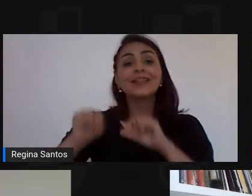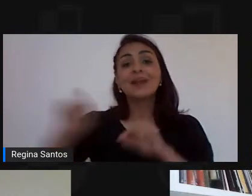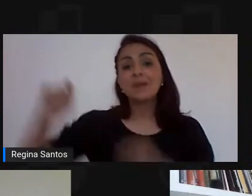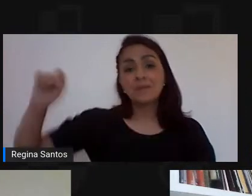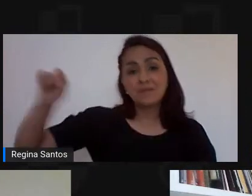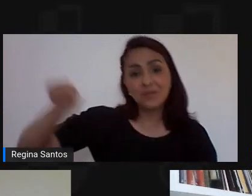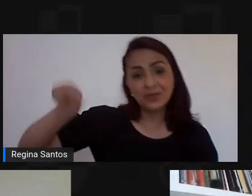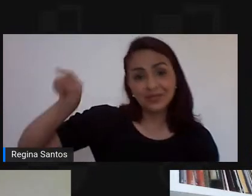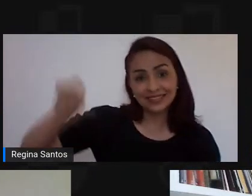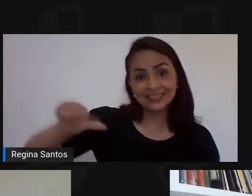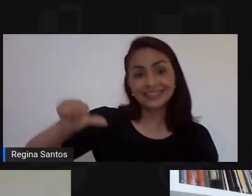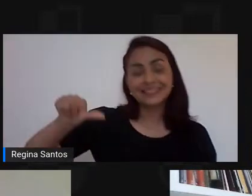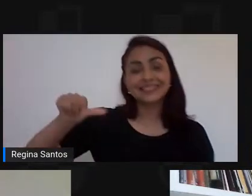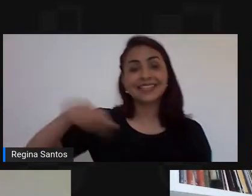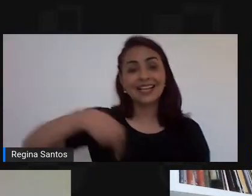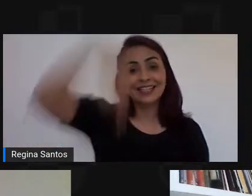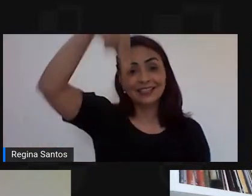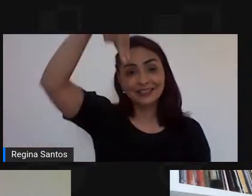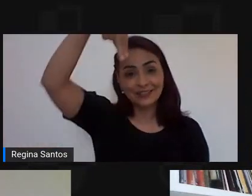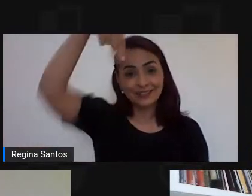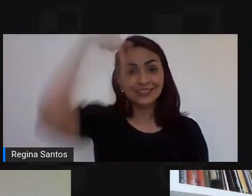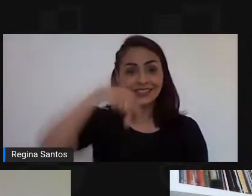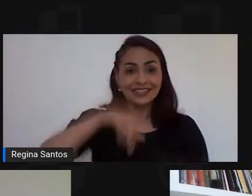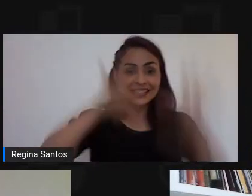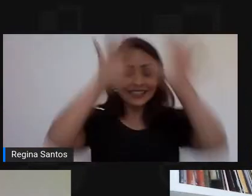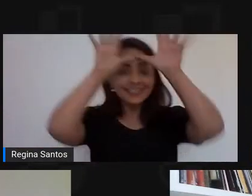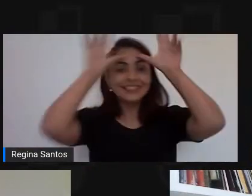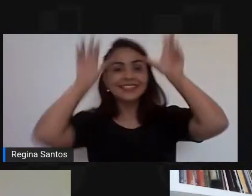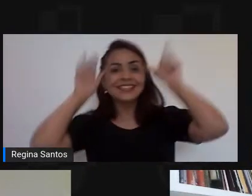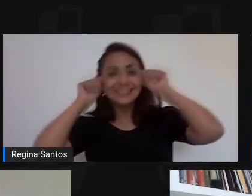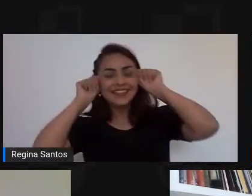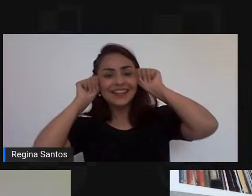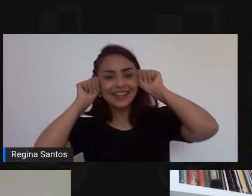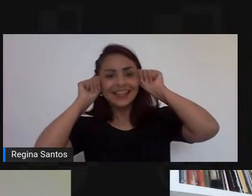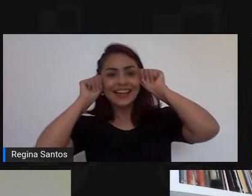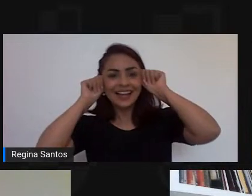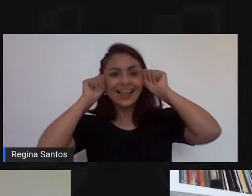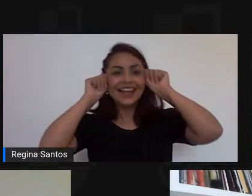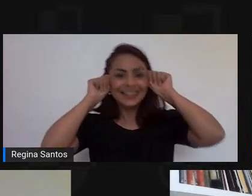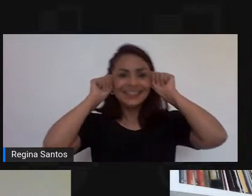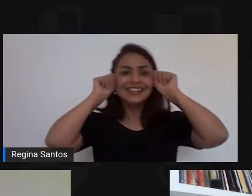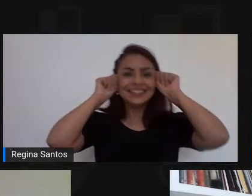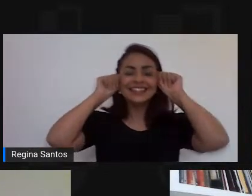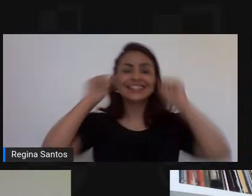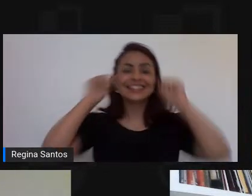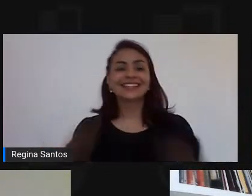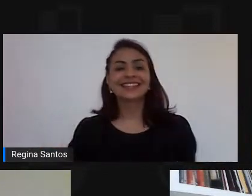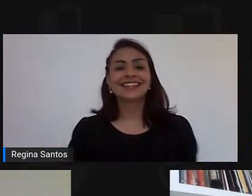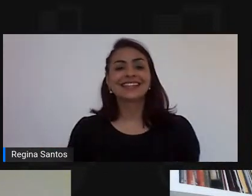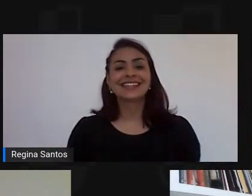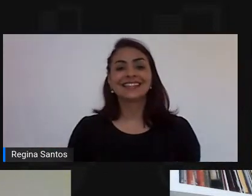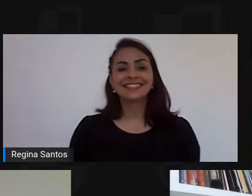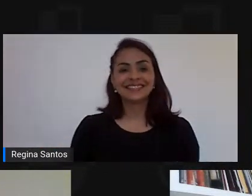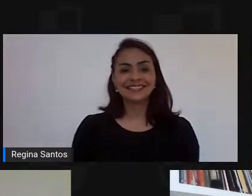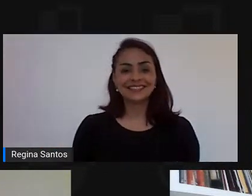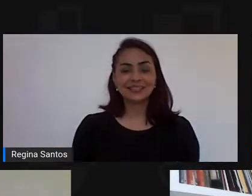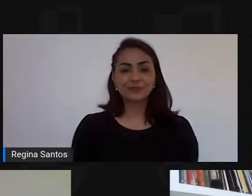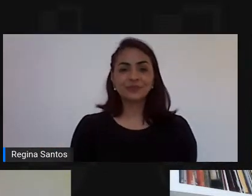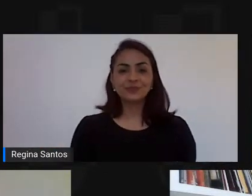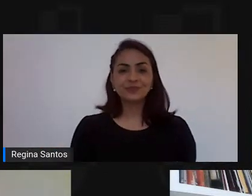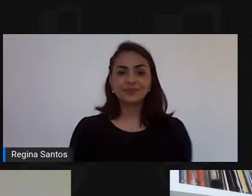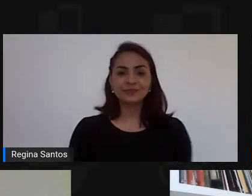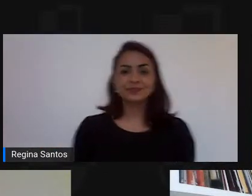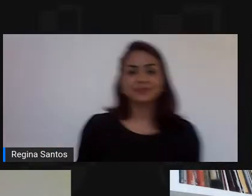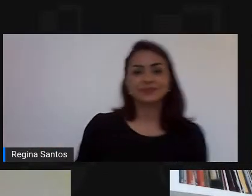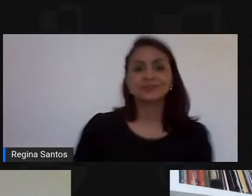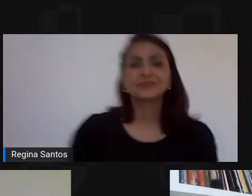do Acre, que a Márcia Verônica sabe que na época era o status que a gente tinha, né? Fazer parte do Centro do CEDAC era